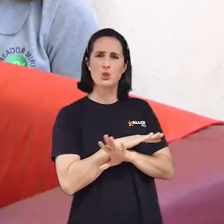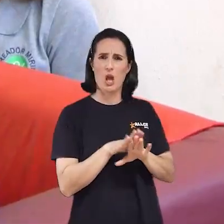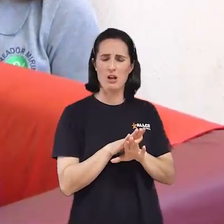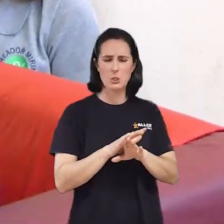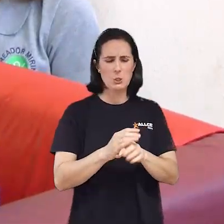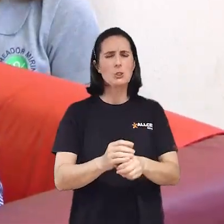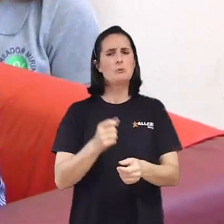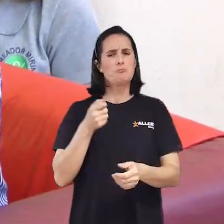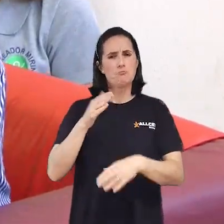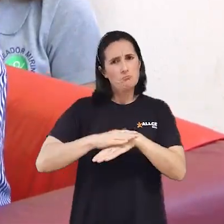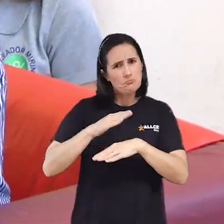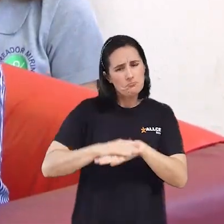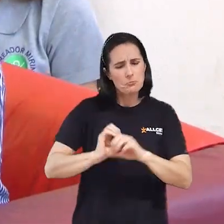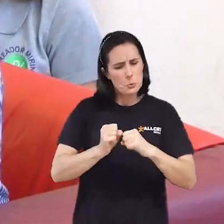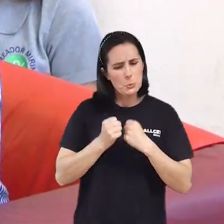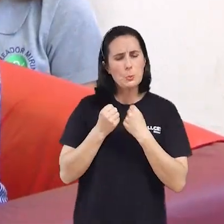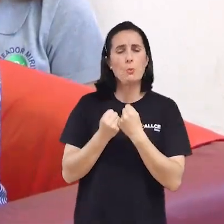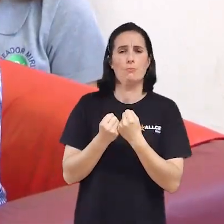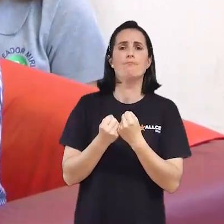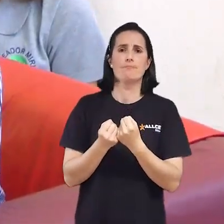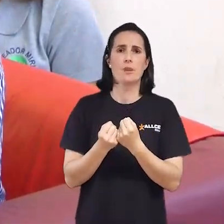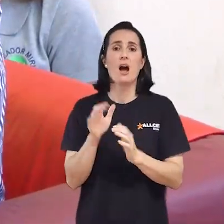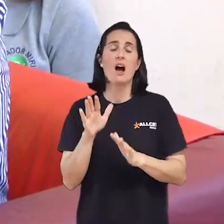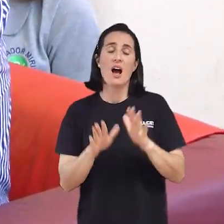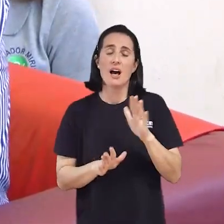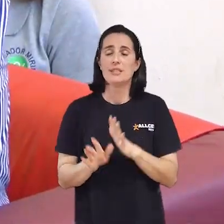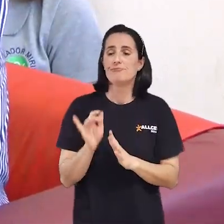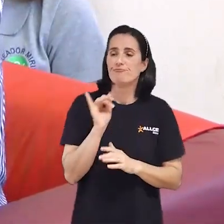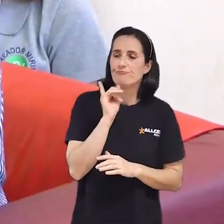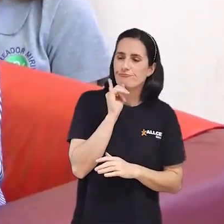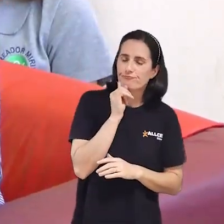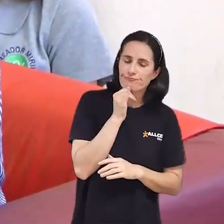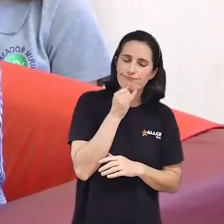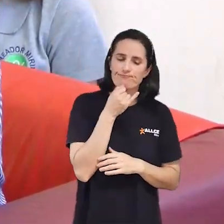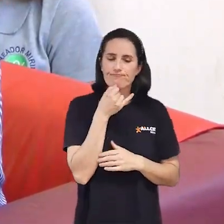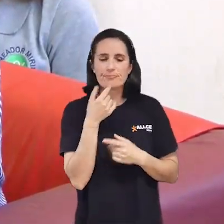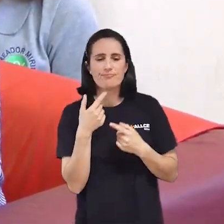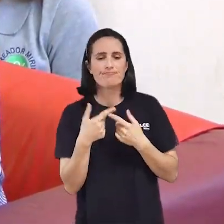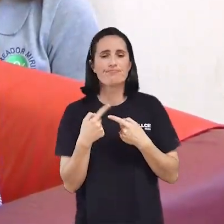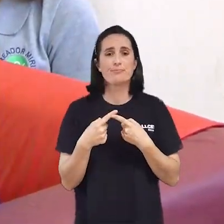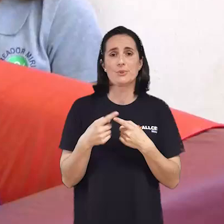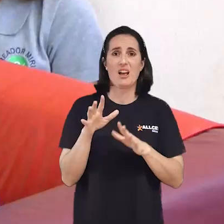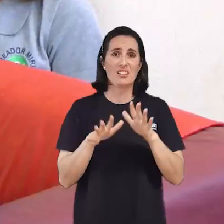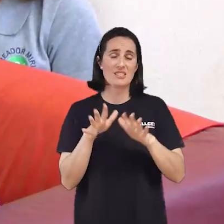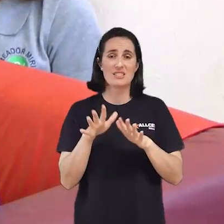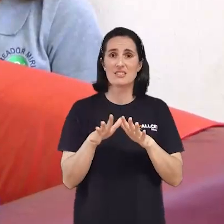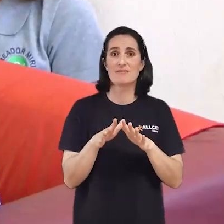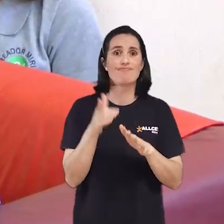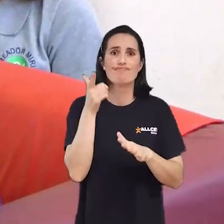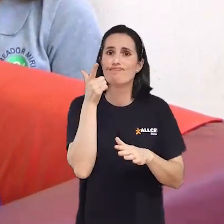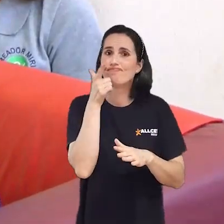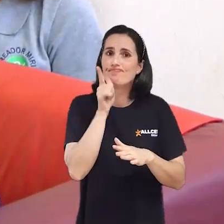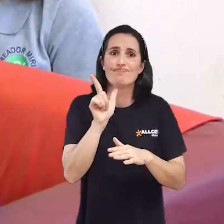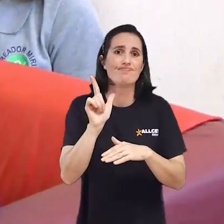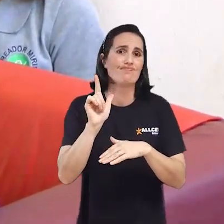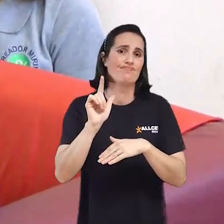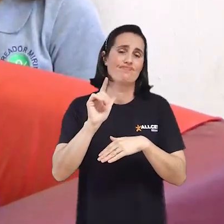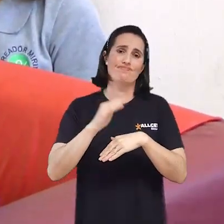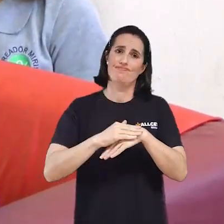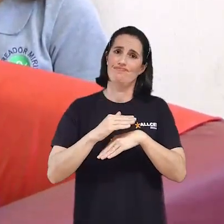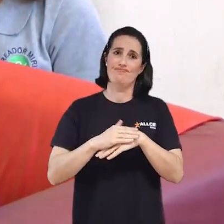E vocês também. Porque vocês são vereadores de uma cidade muito grande.